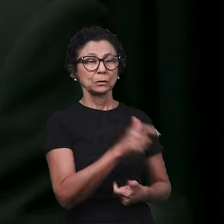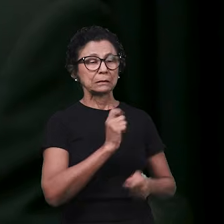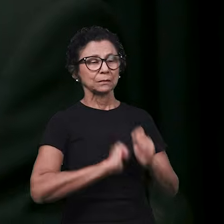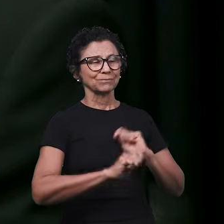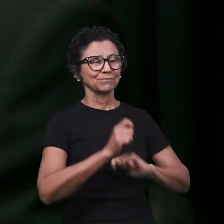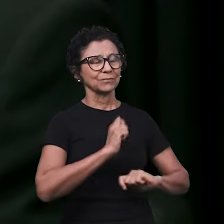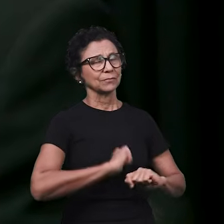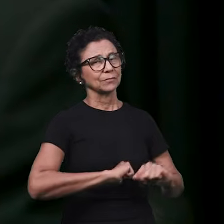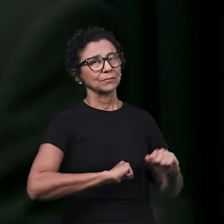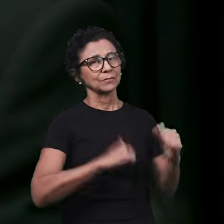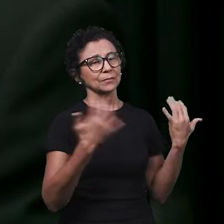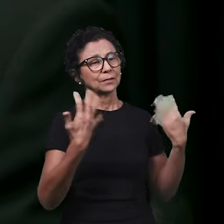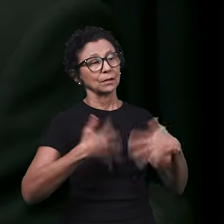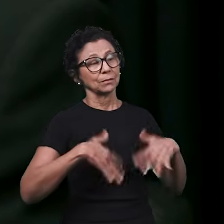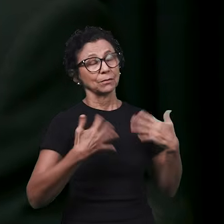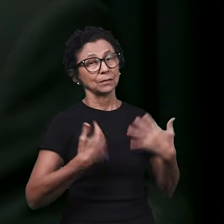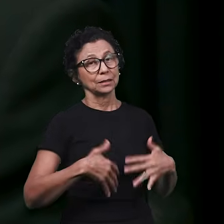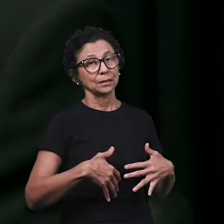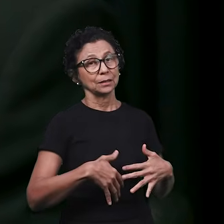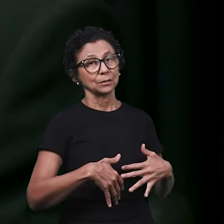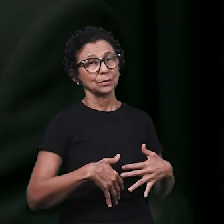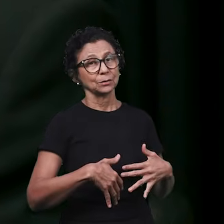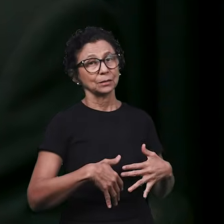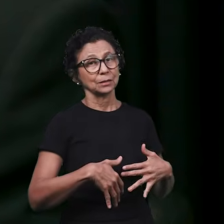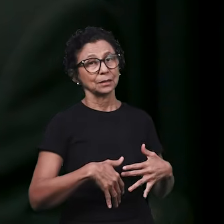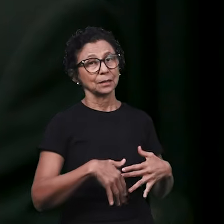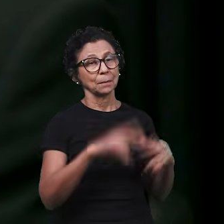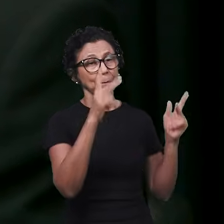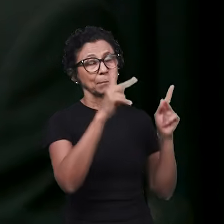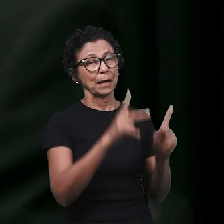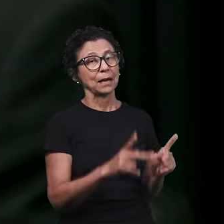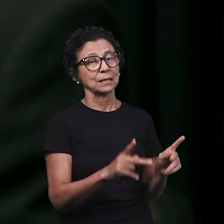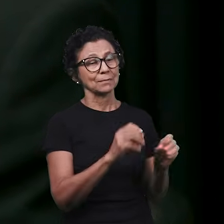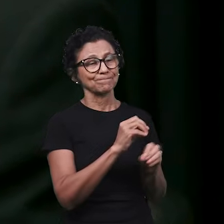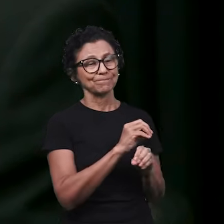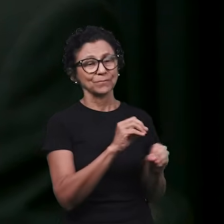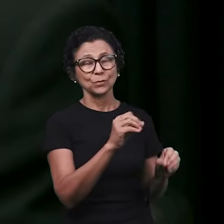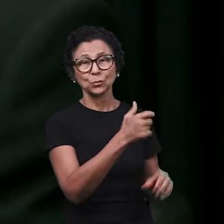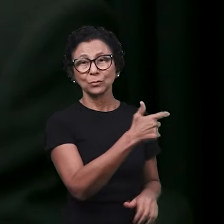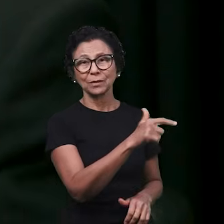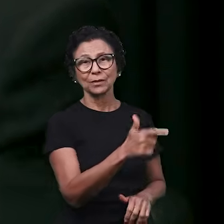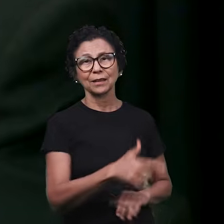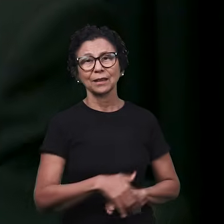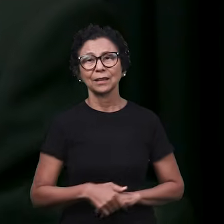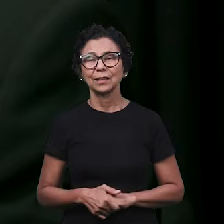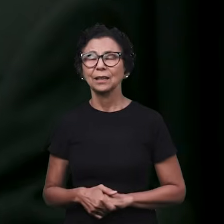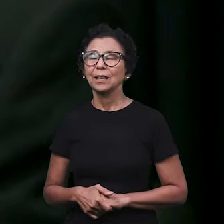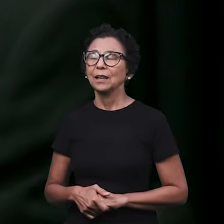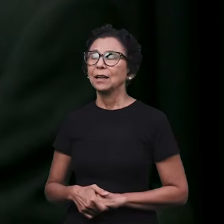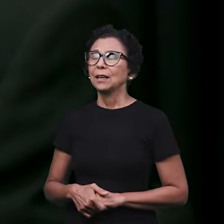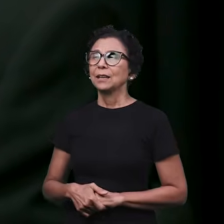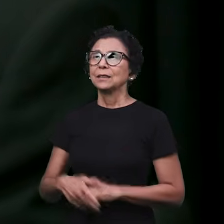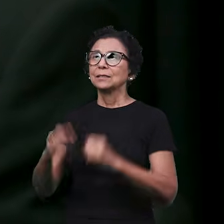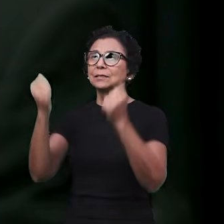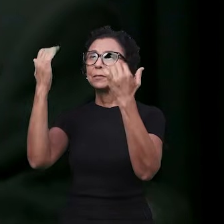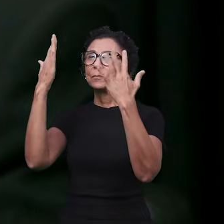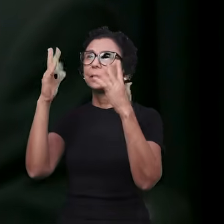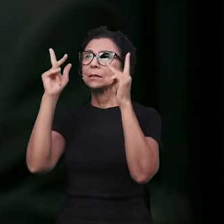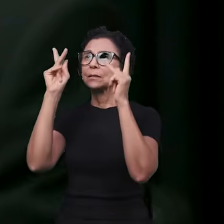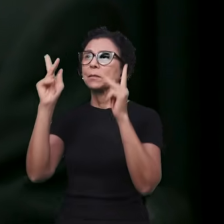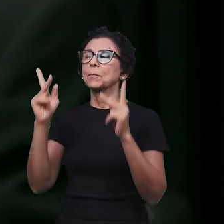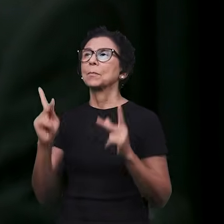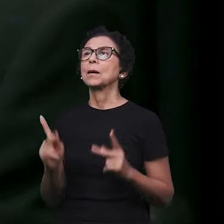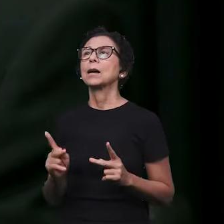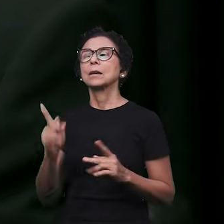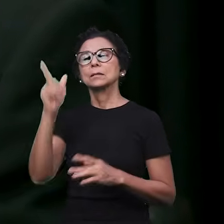ansioso, sem paz. Coisa boa você ter essa paz que vem do alto, que é a paz